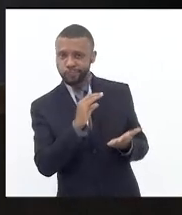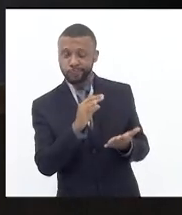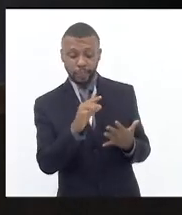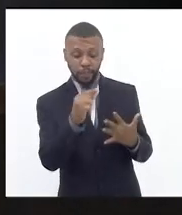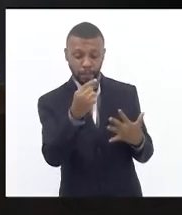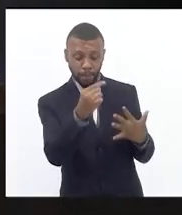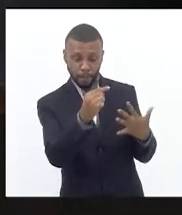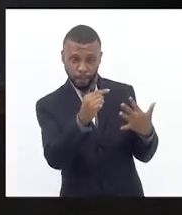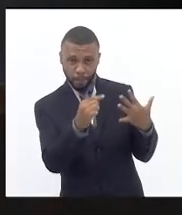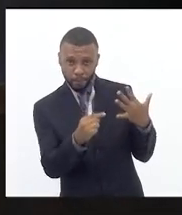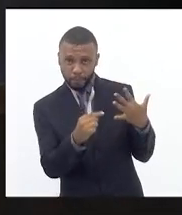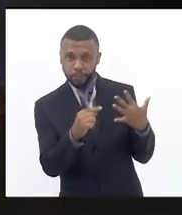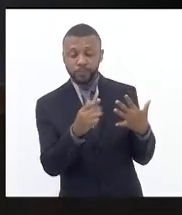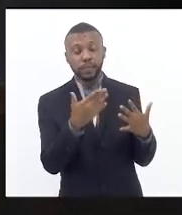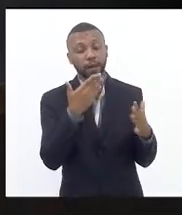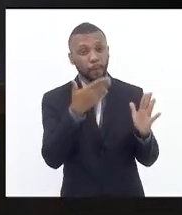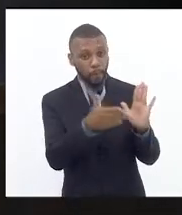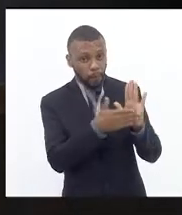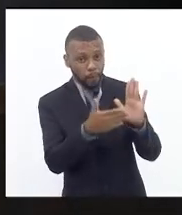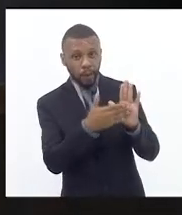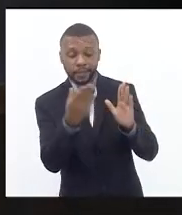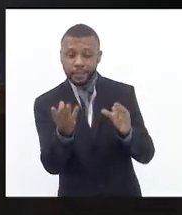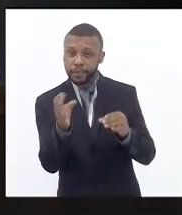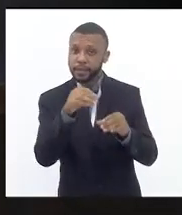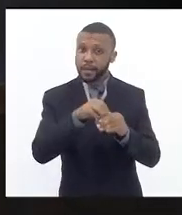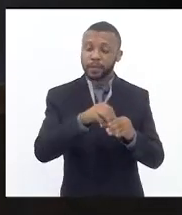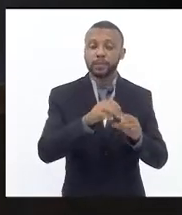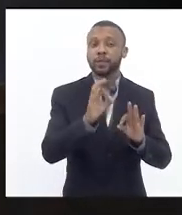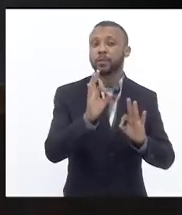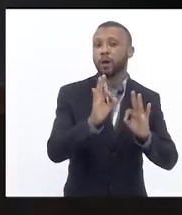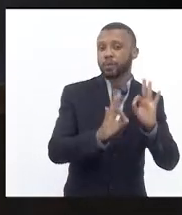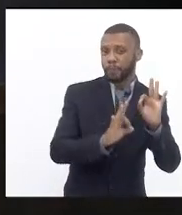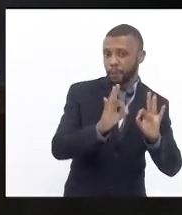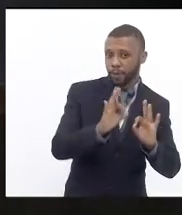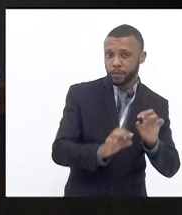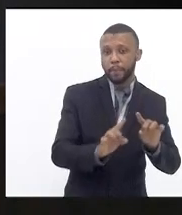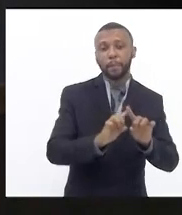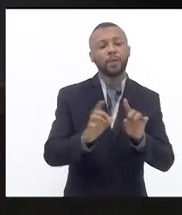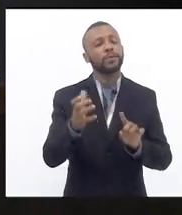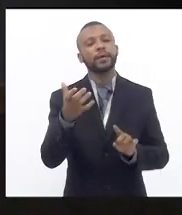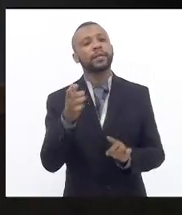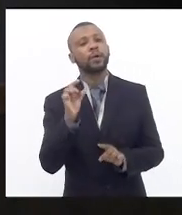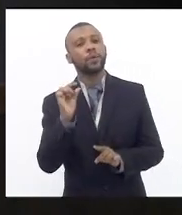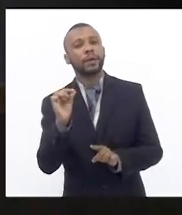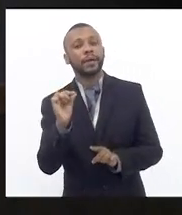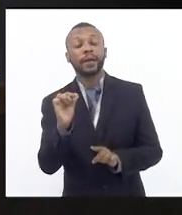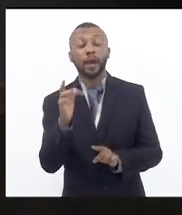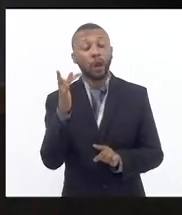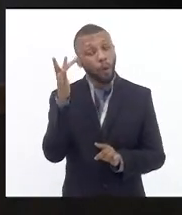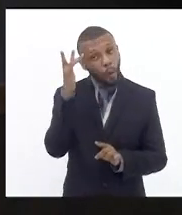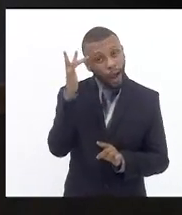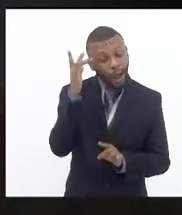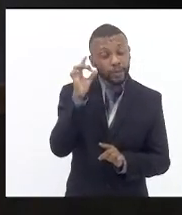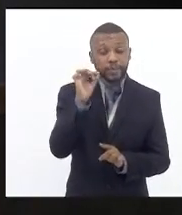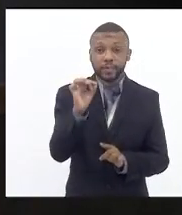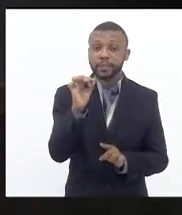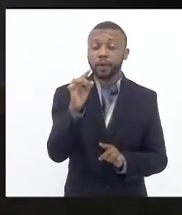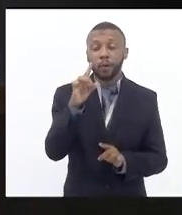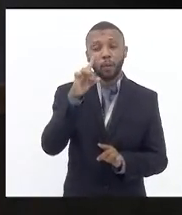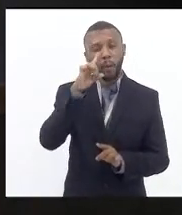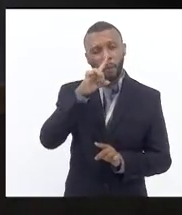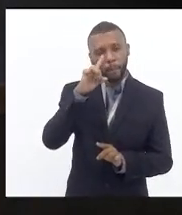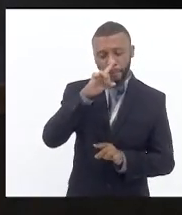estão no nosso plano só que aí eu queria me penitenciar acho que eu cometi um erro aqui